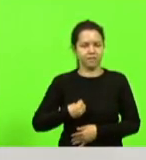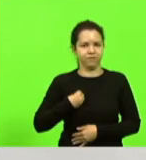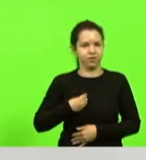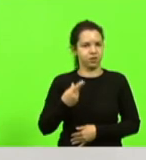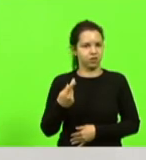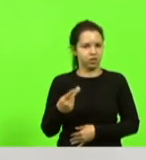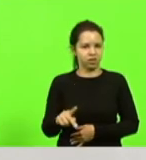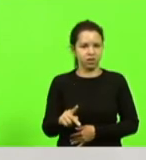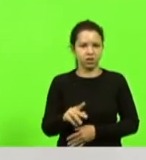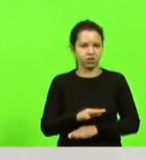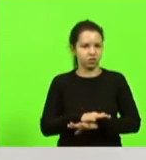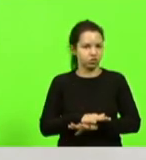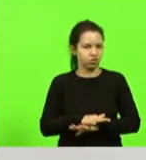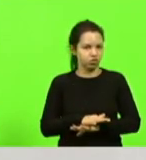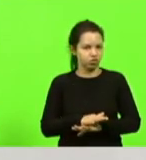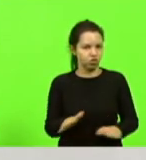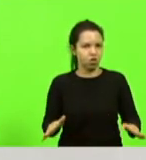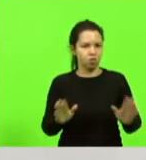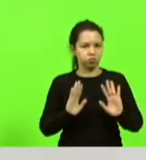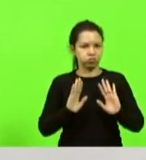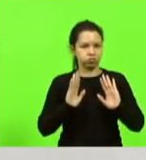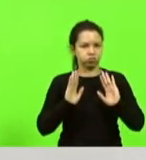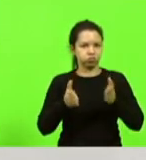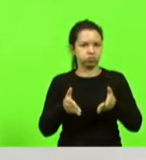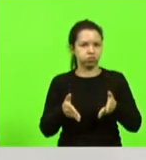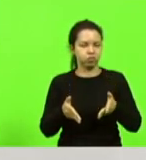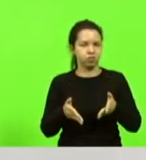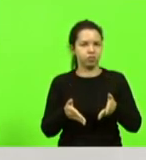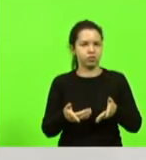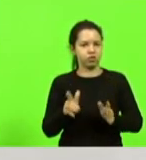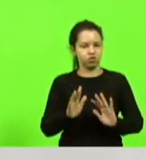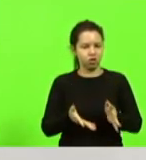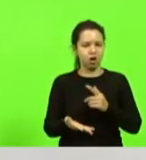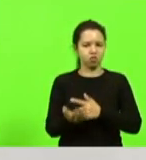Né? Você mal recebeu um benefício, já está lutando pelo próximo.